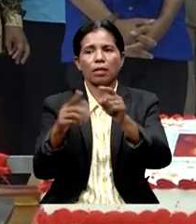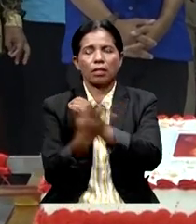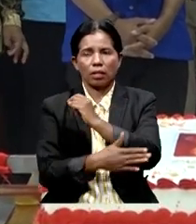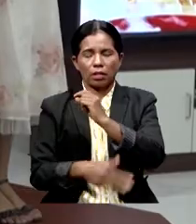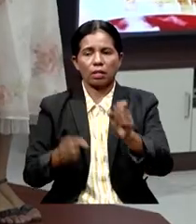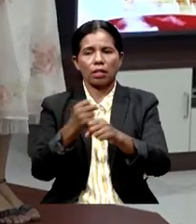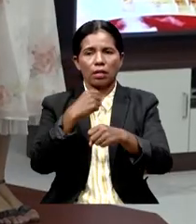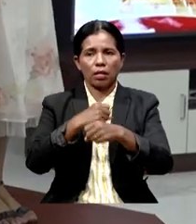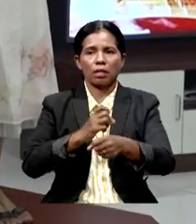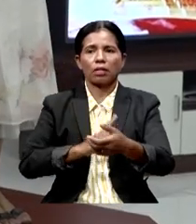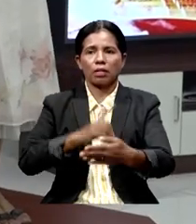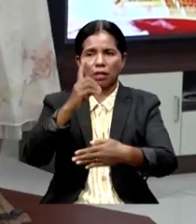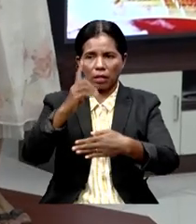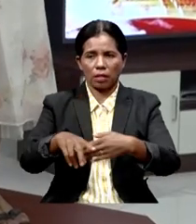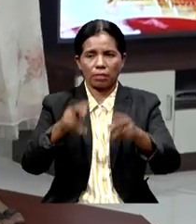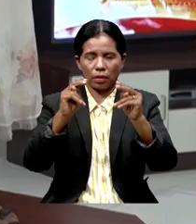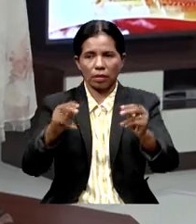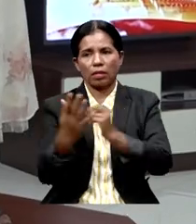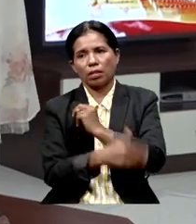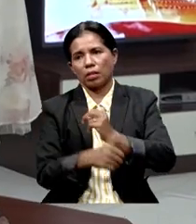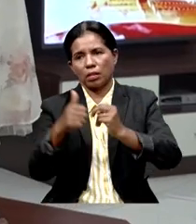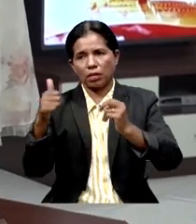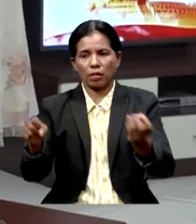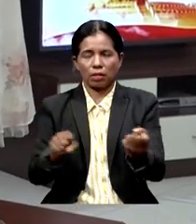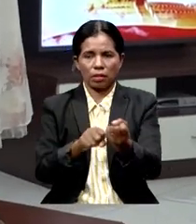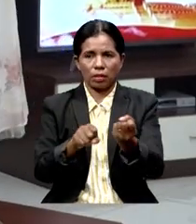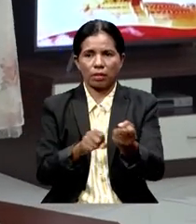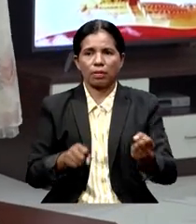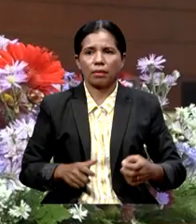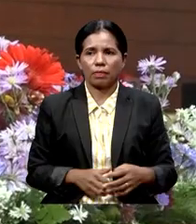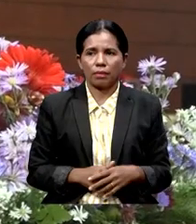foi nahu desenvolve precisa nação selo ni apoia.